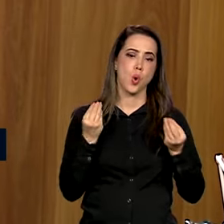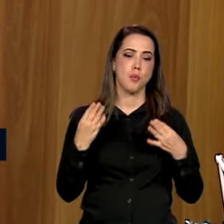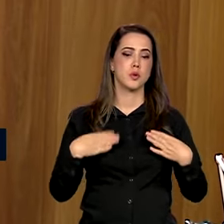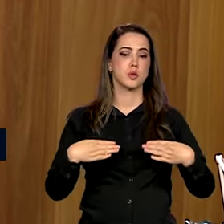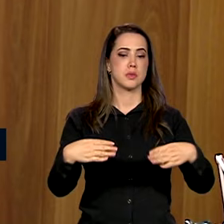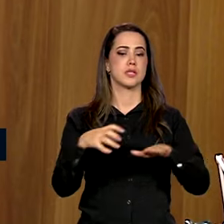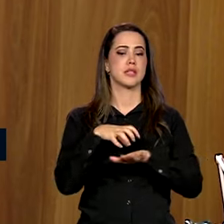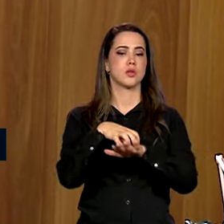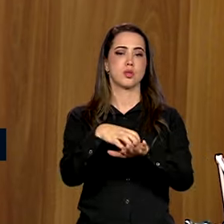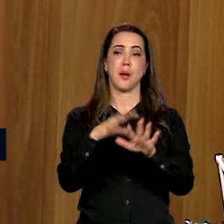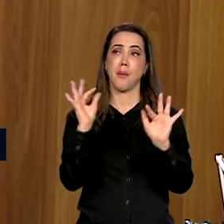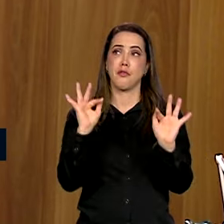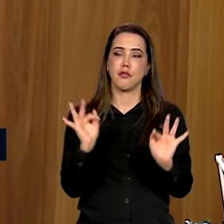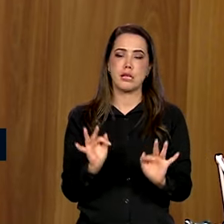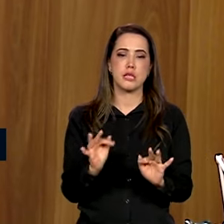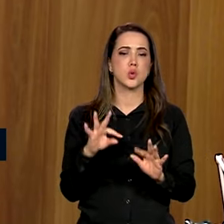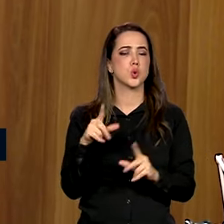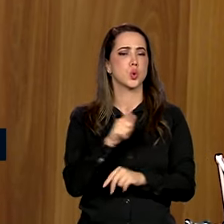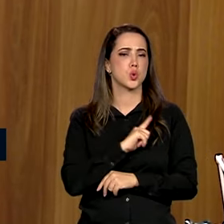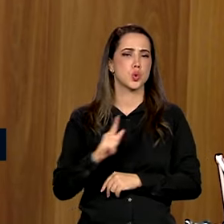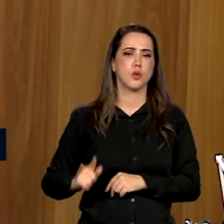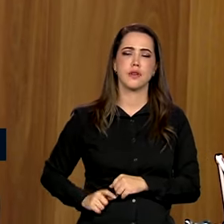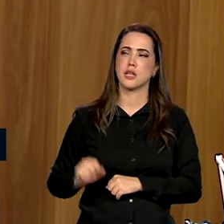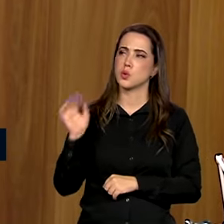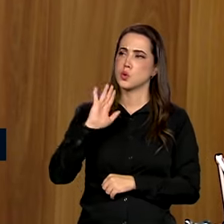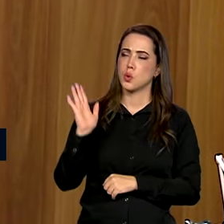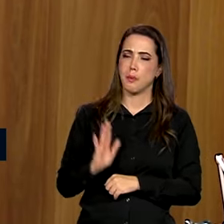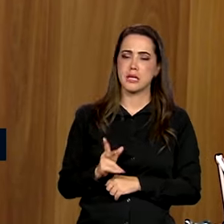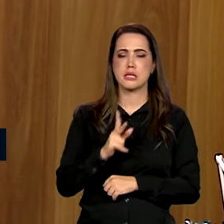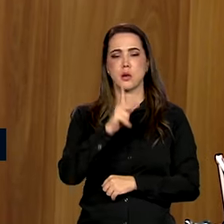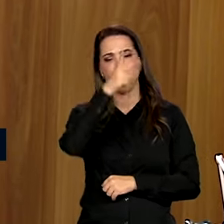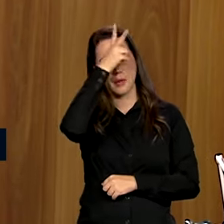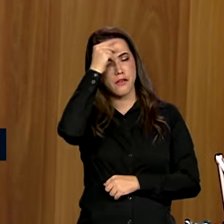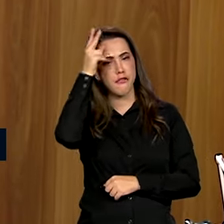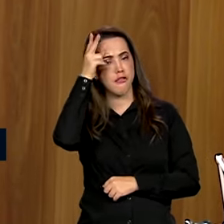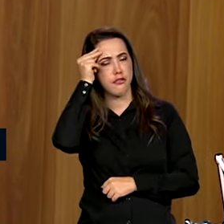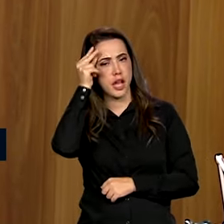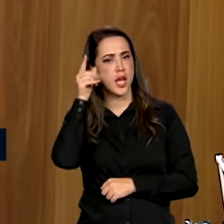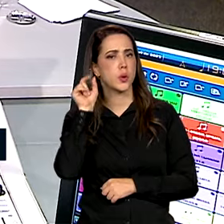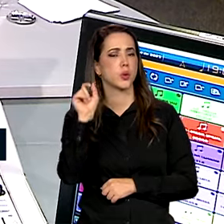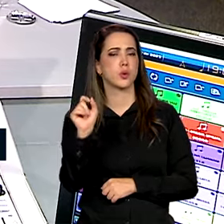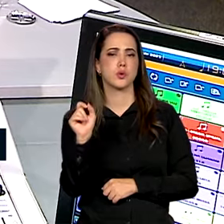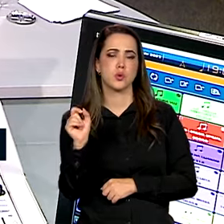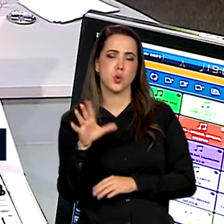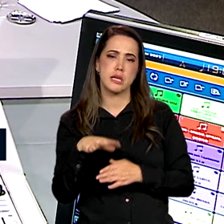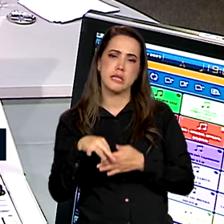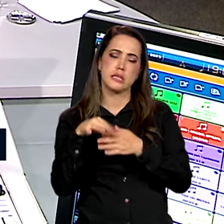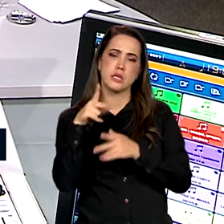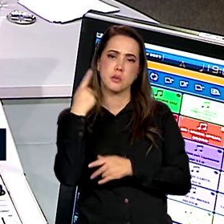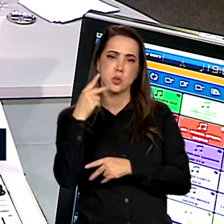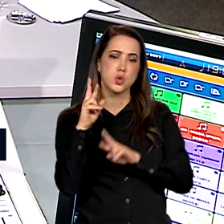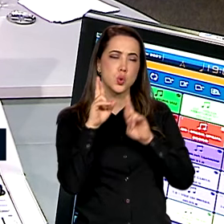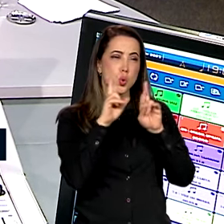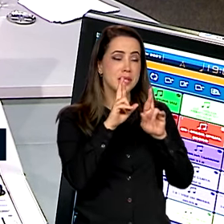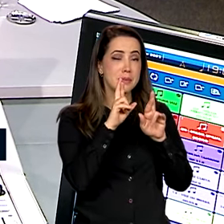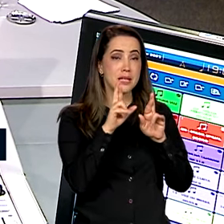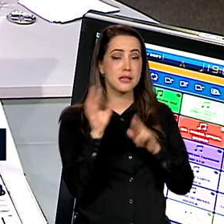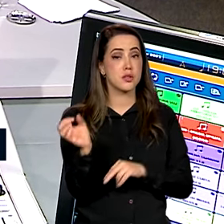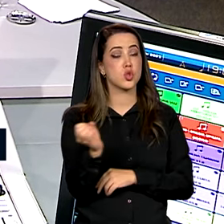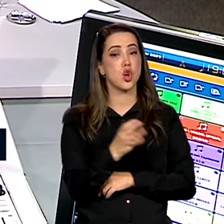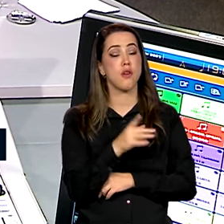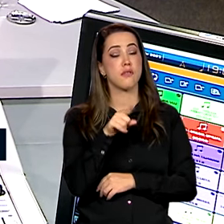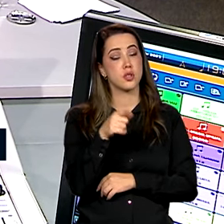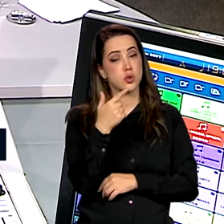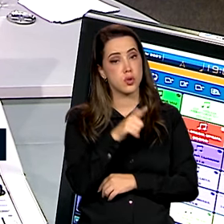Ministério dos transportes todos os governadores do Brasil prefeitos lideranças políticas com as esperanças renovadas